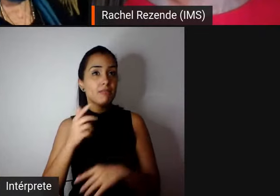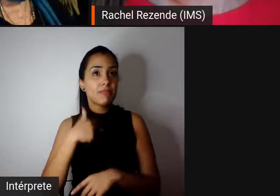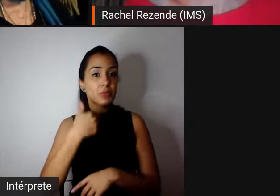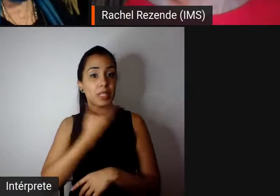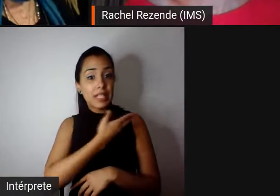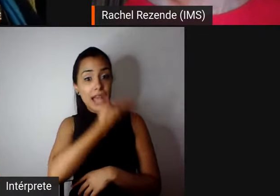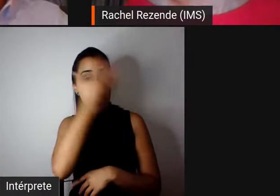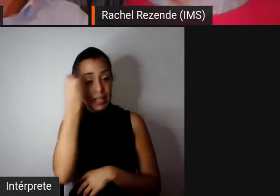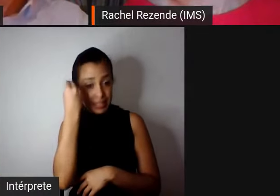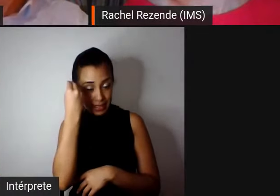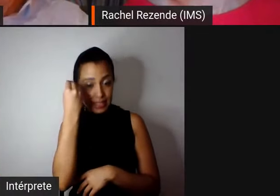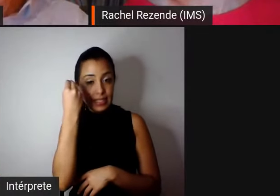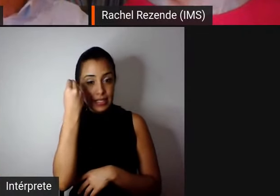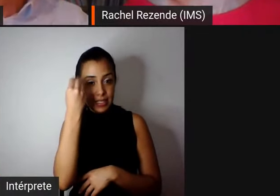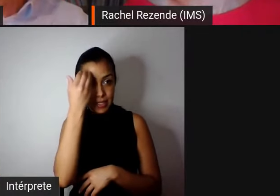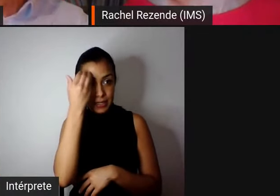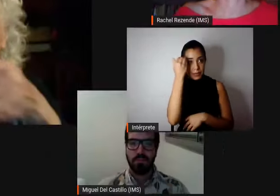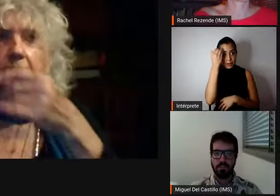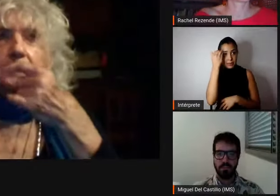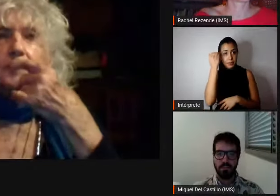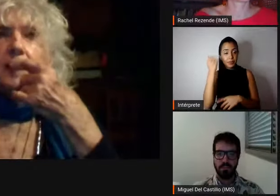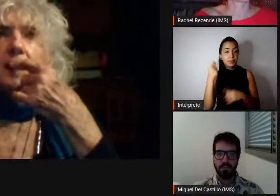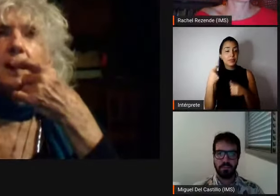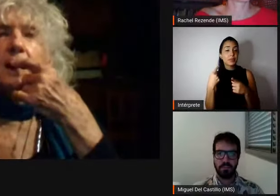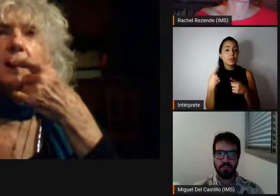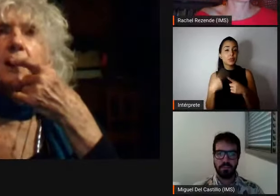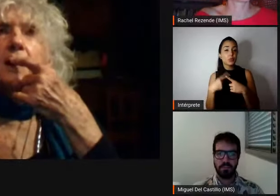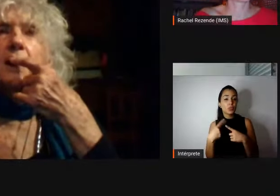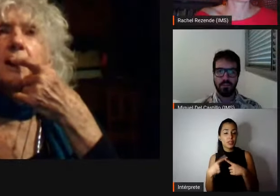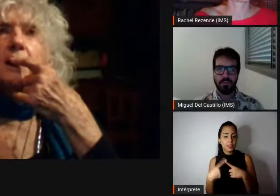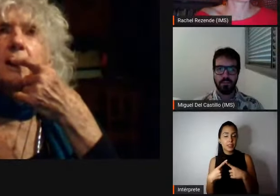Foi assim um dia e depois esqueci.